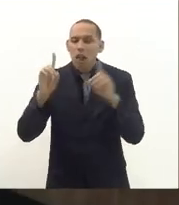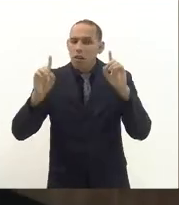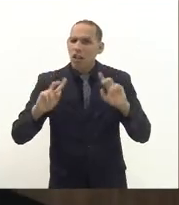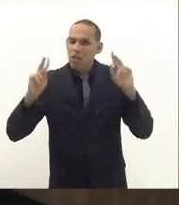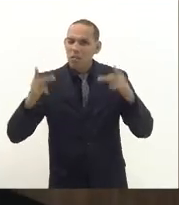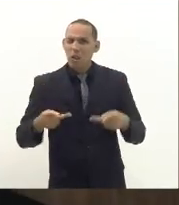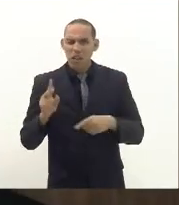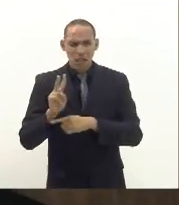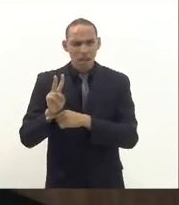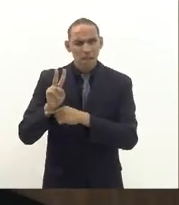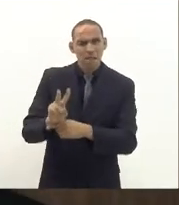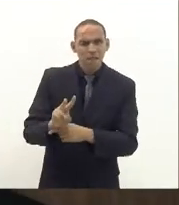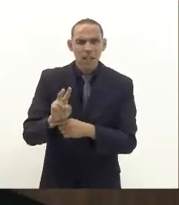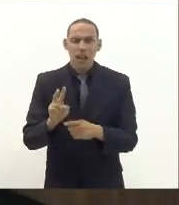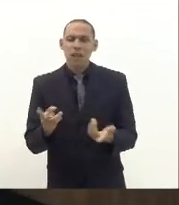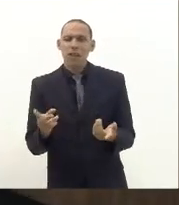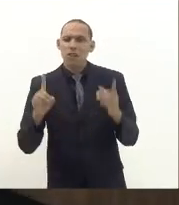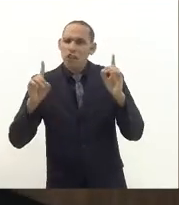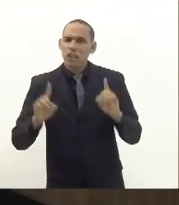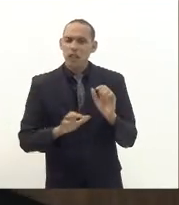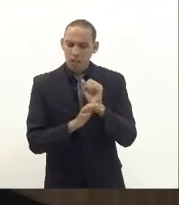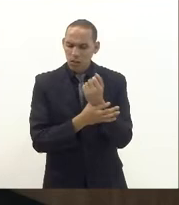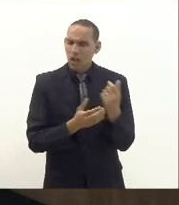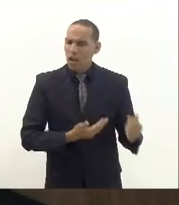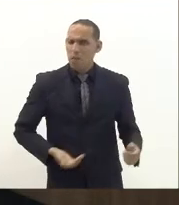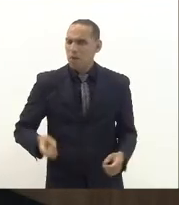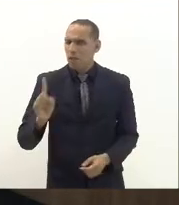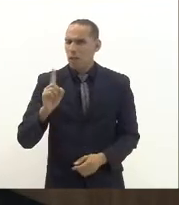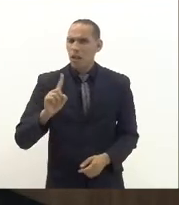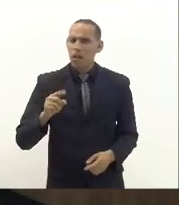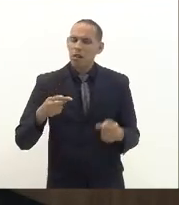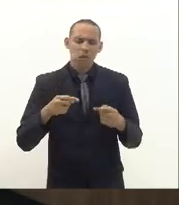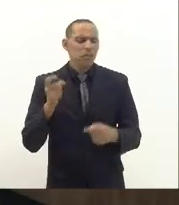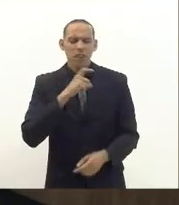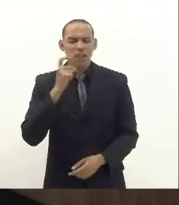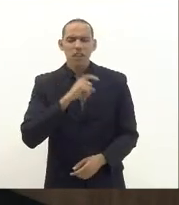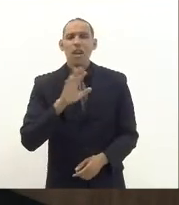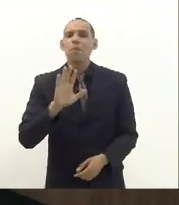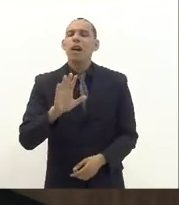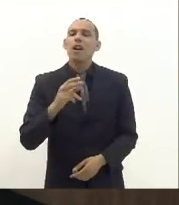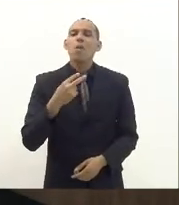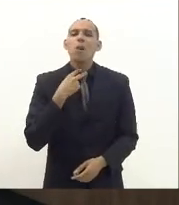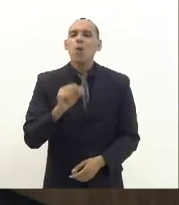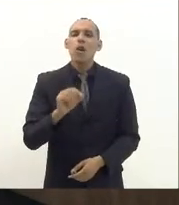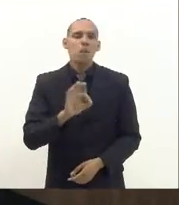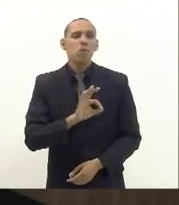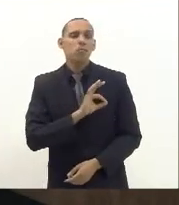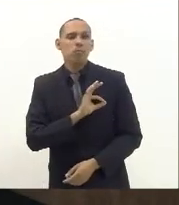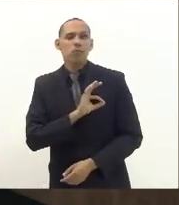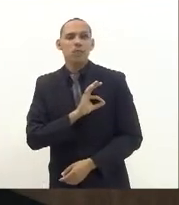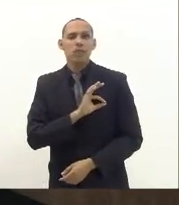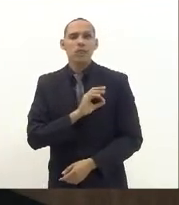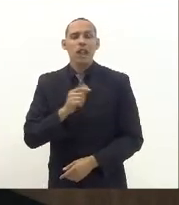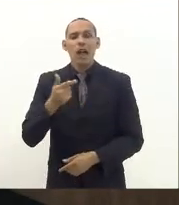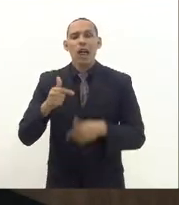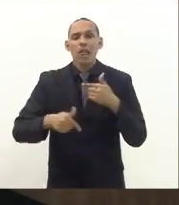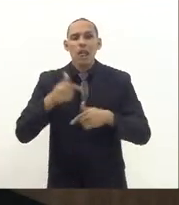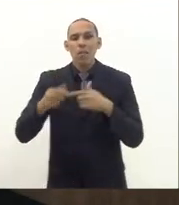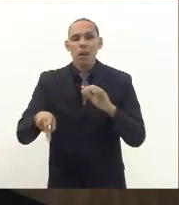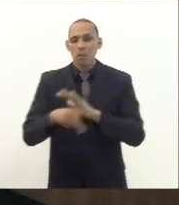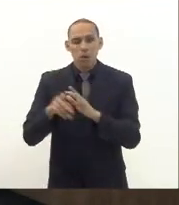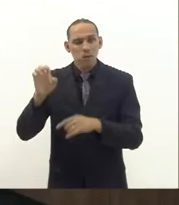não defende a garantia de direitos através da Segurança Pública só que não pode a polícia fazer o trabalho do Estado